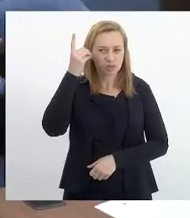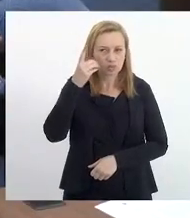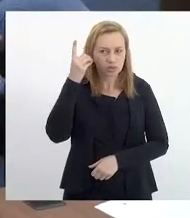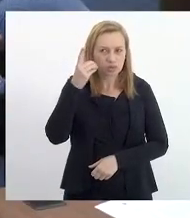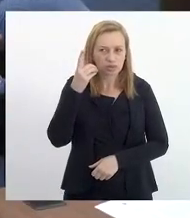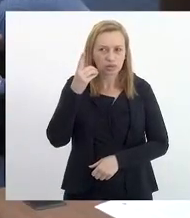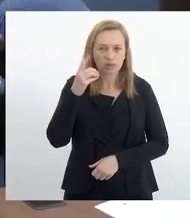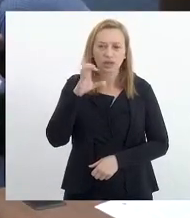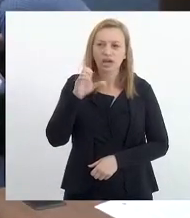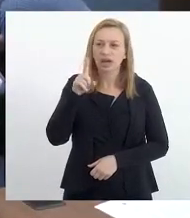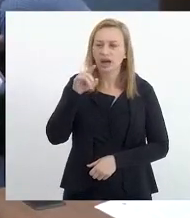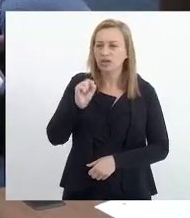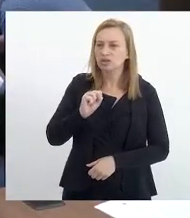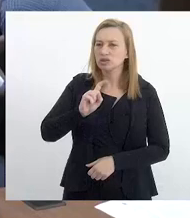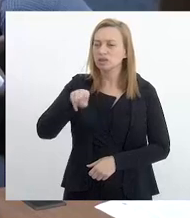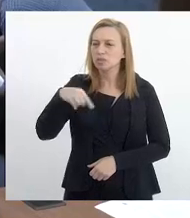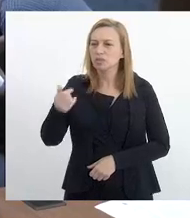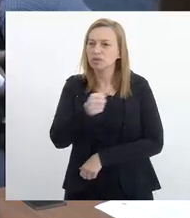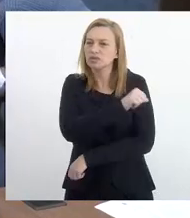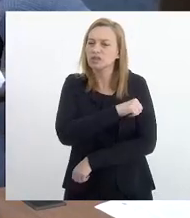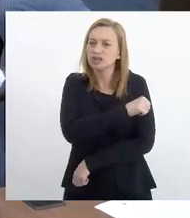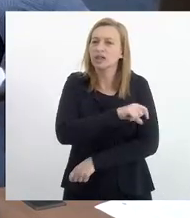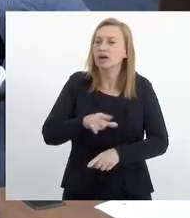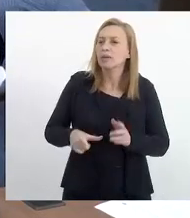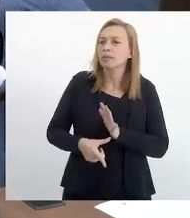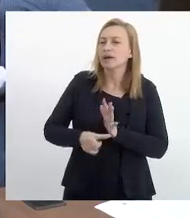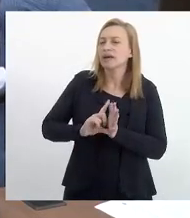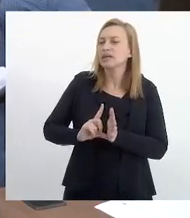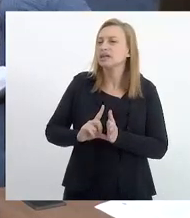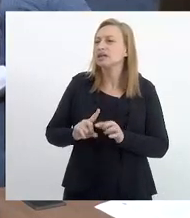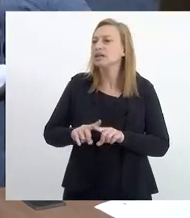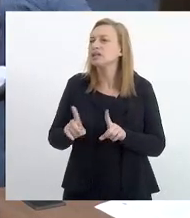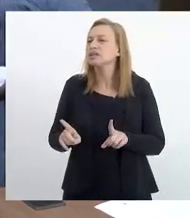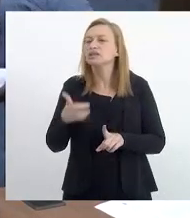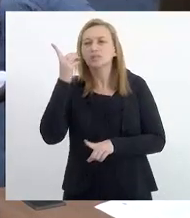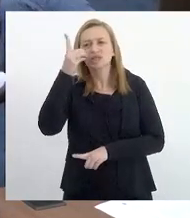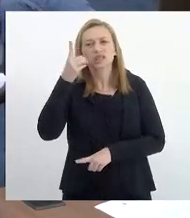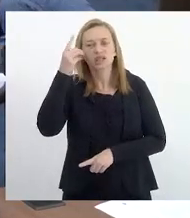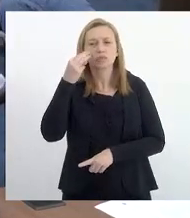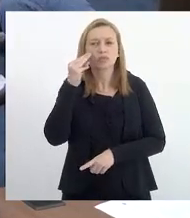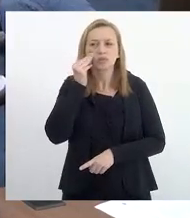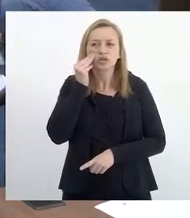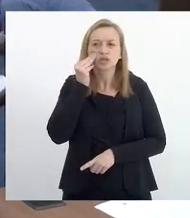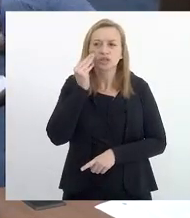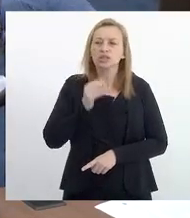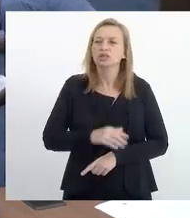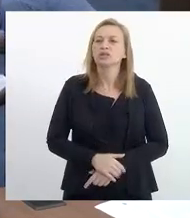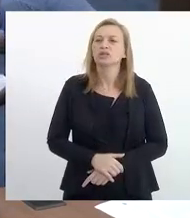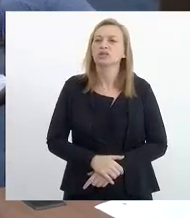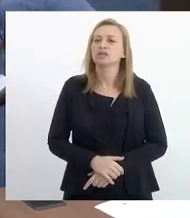Deputado Carlos Augusto, em seguida a enfermeira, mas antes, porém, vou dar a palavra à deputada Mônica. Deputada Mônica.